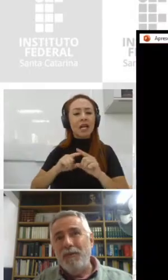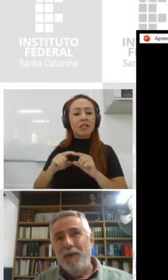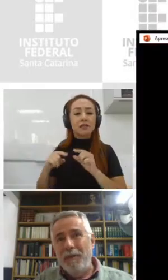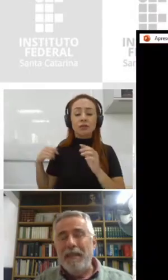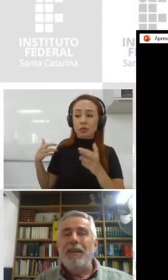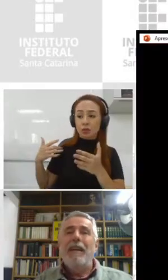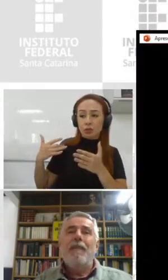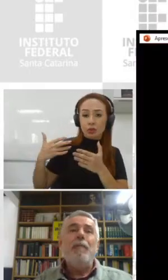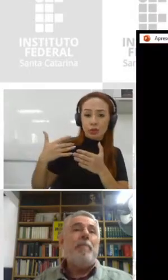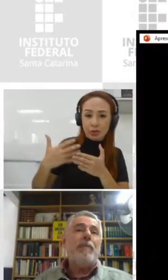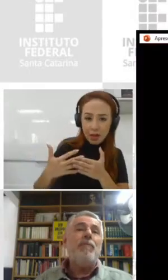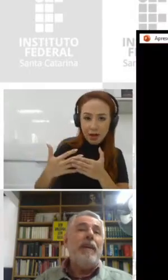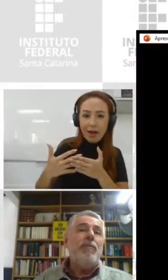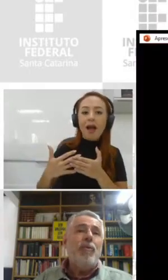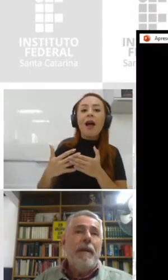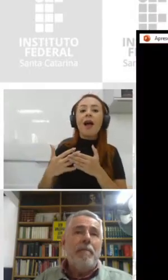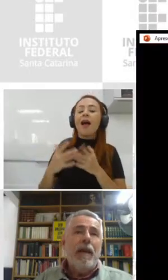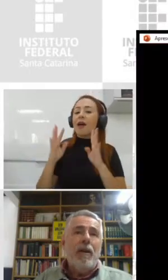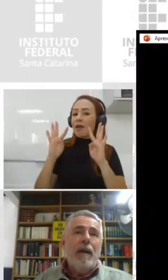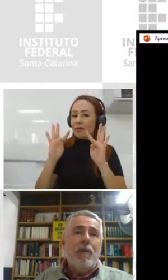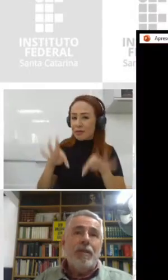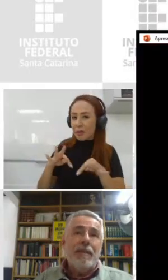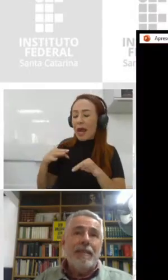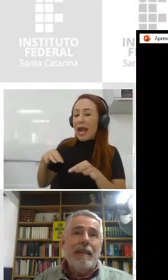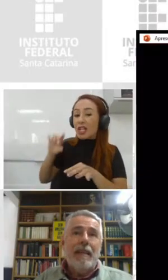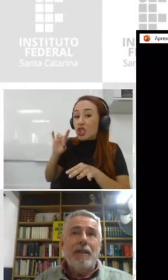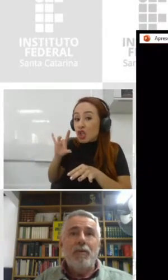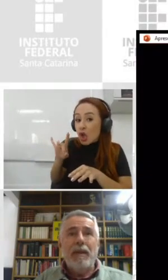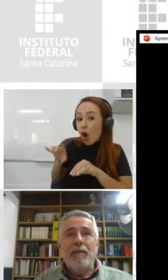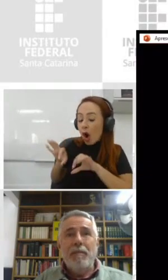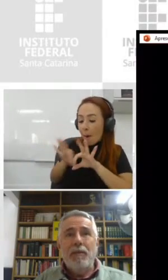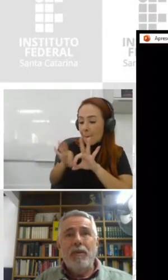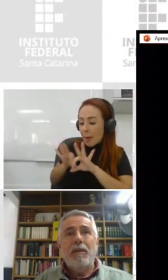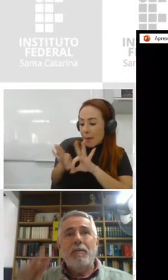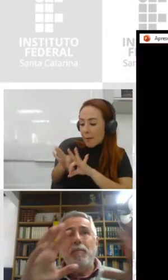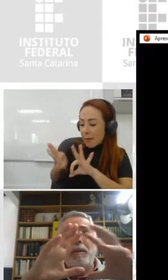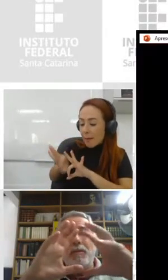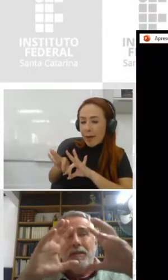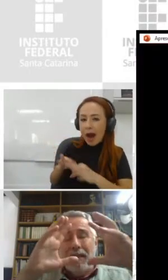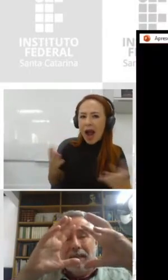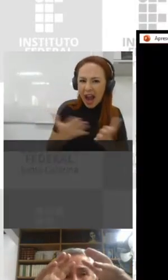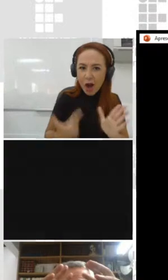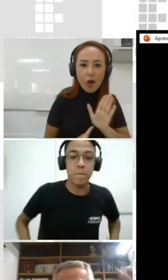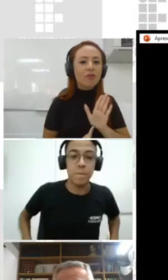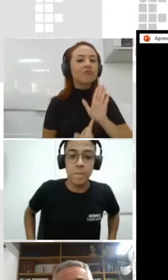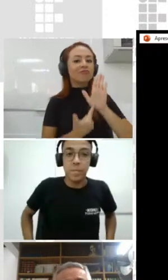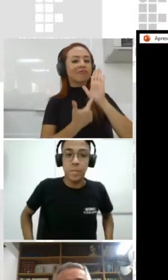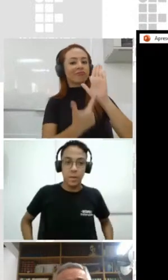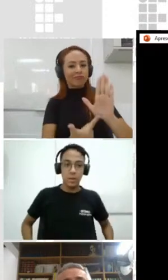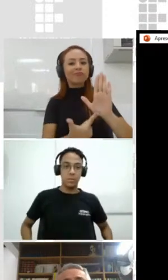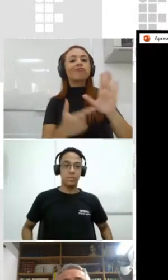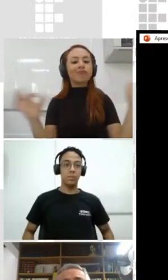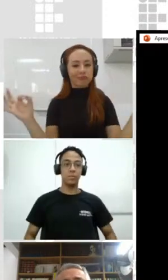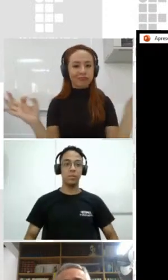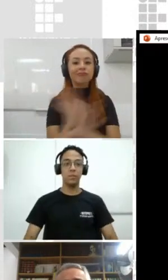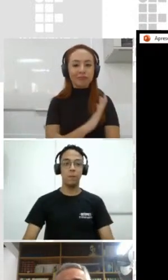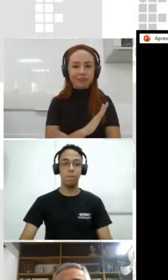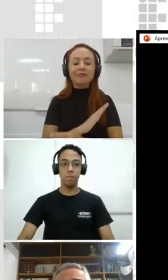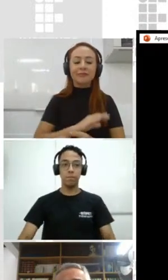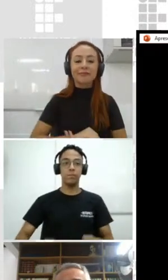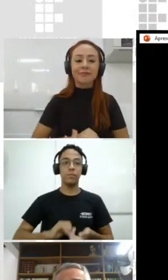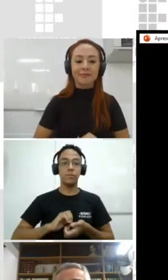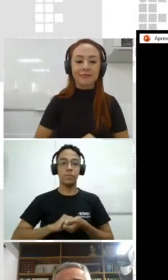agora chegamos finalmente no prato feito, né? Ou seja, a aceleração do aquecimento. E que nós podemos dizer que há 4 frases